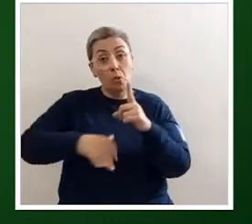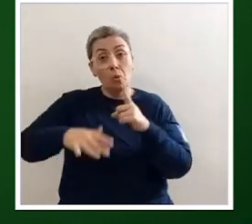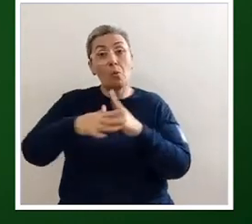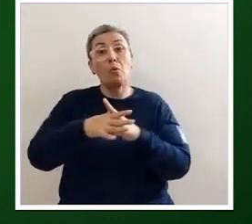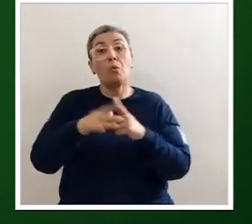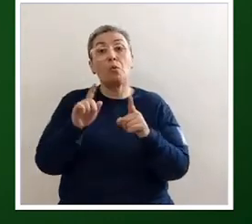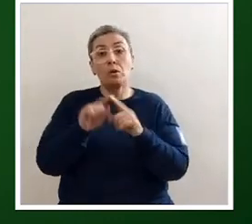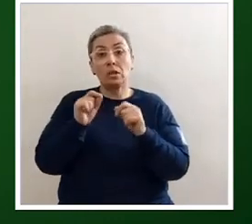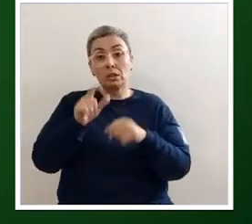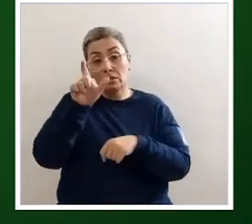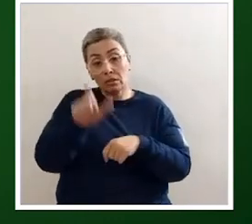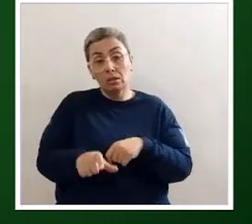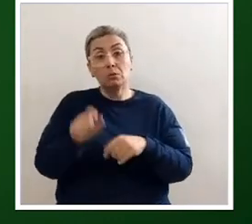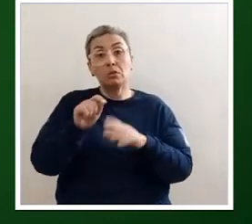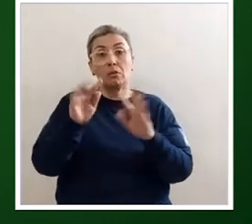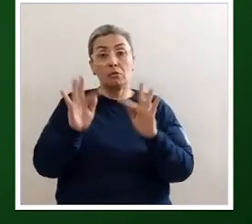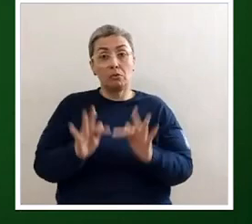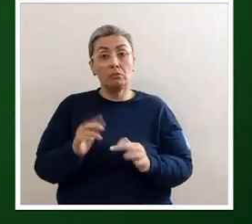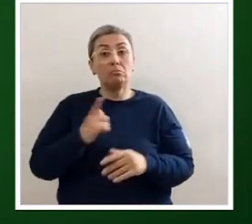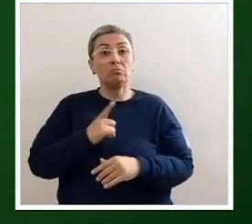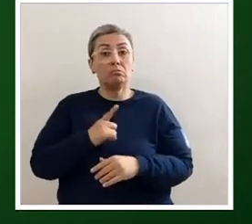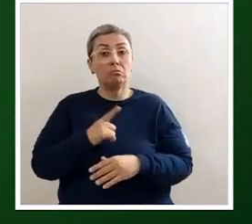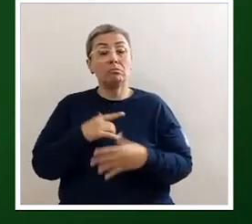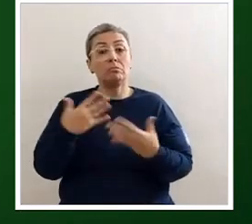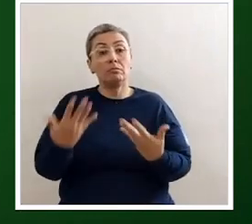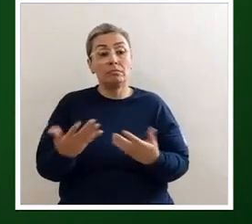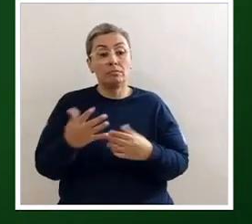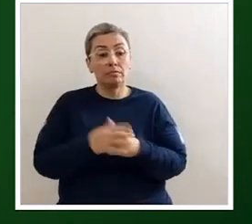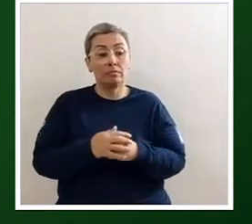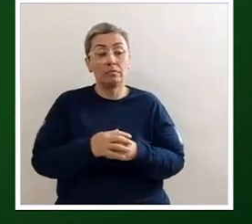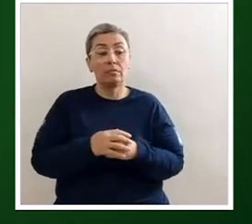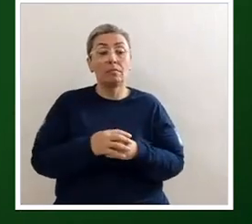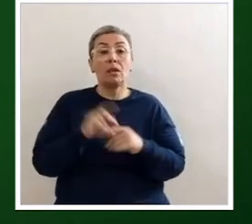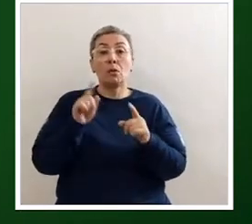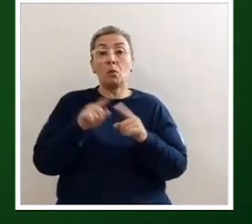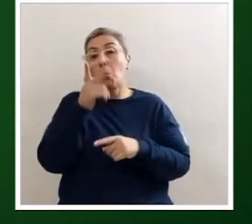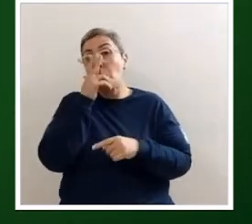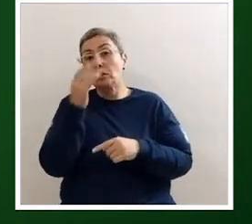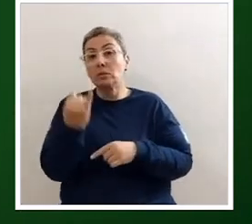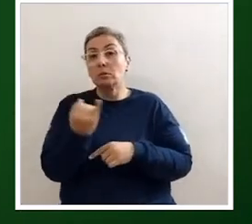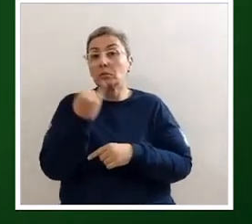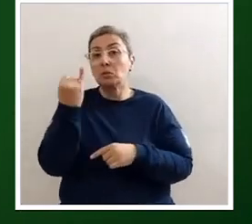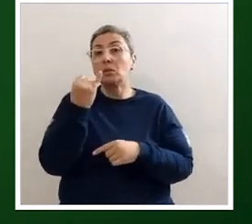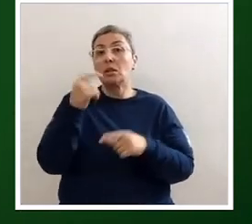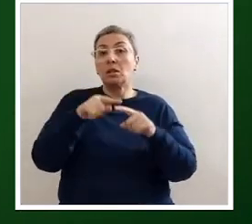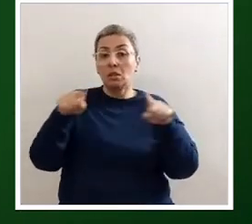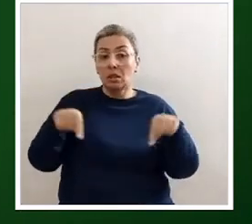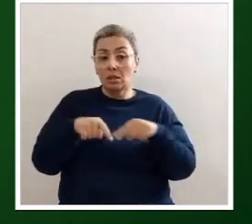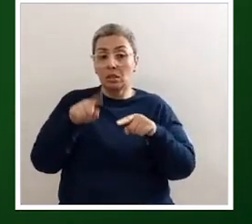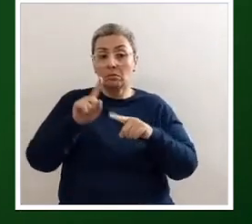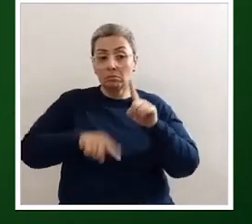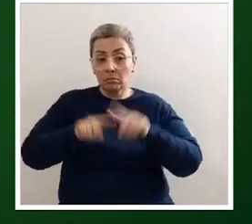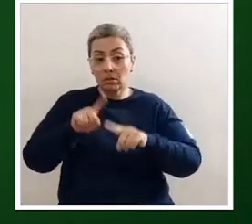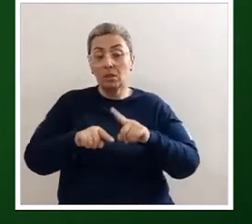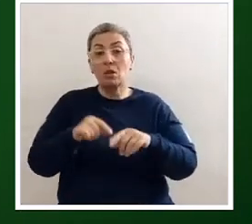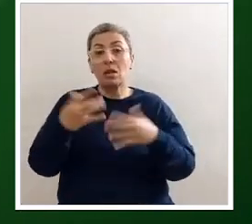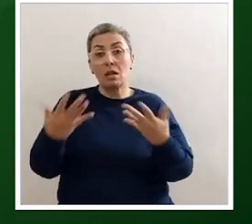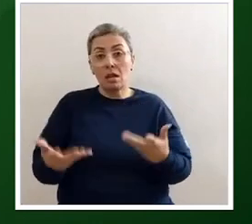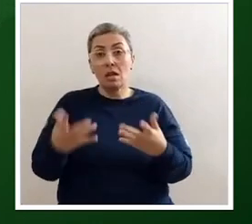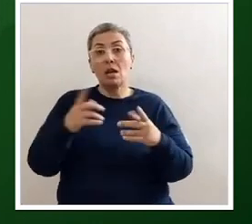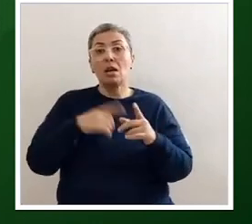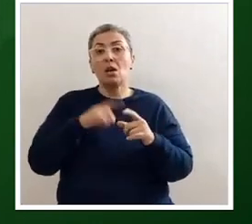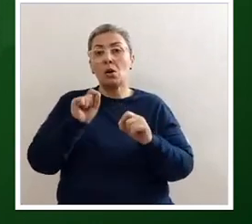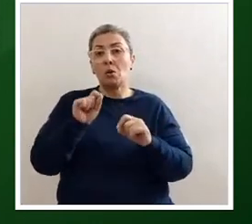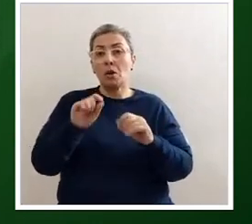e ser uma criança feliz eu acho que a importância da sala de recurso com essa